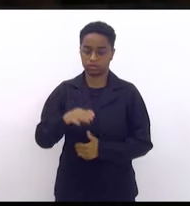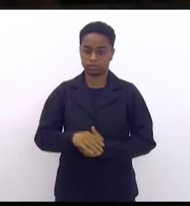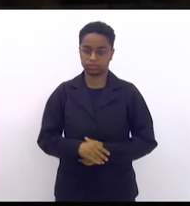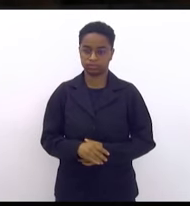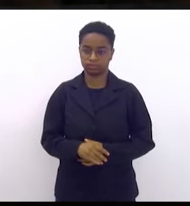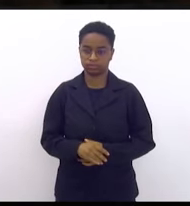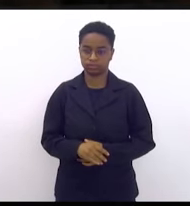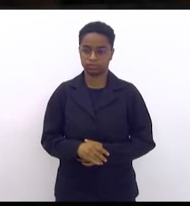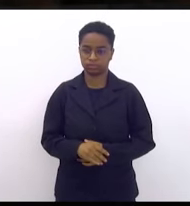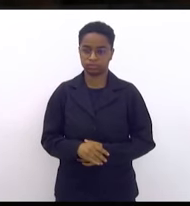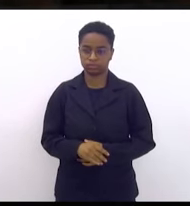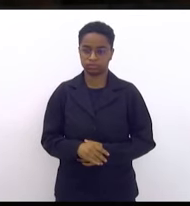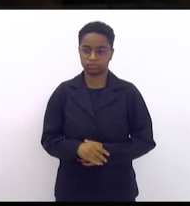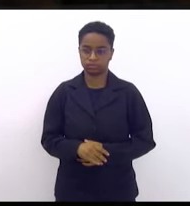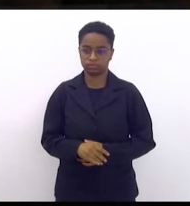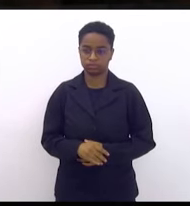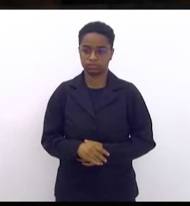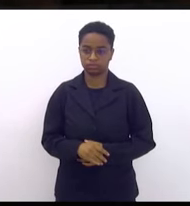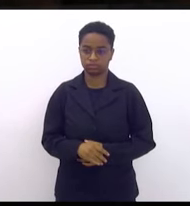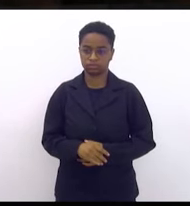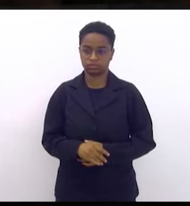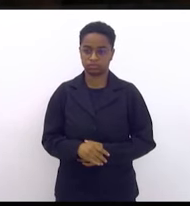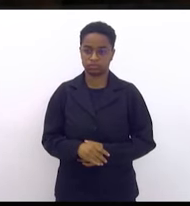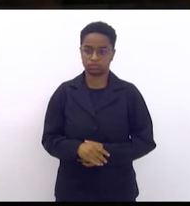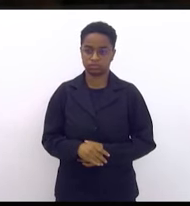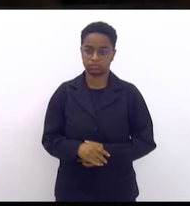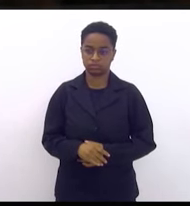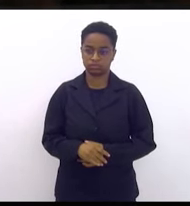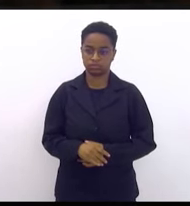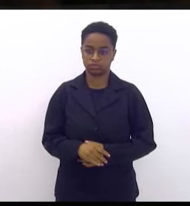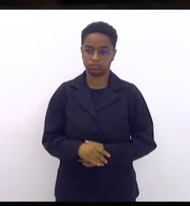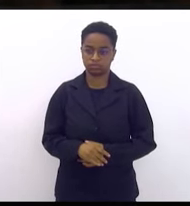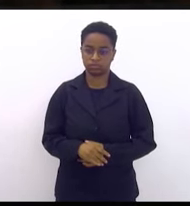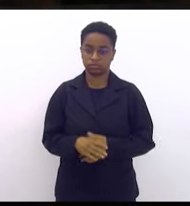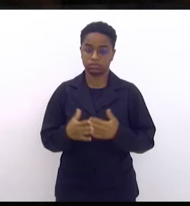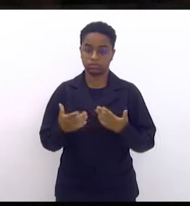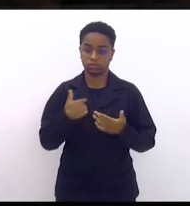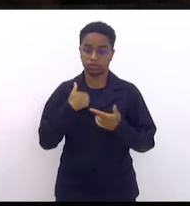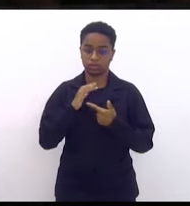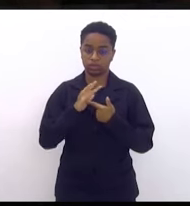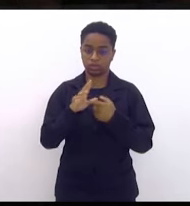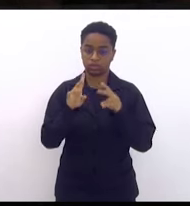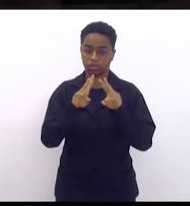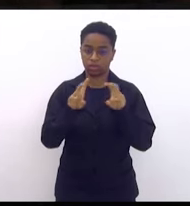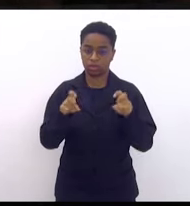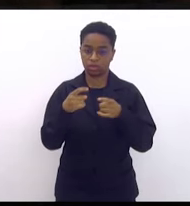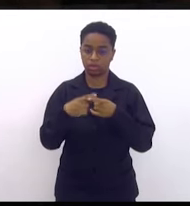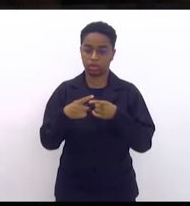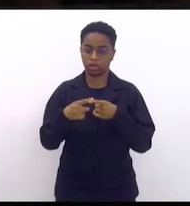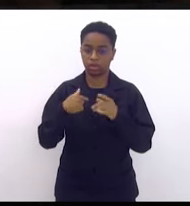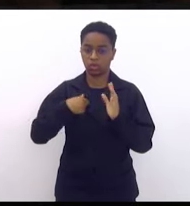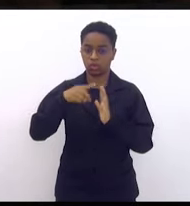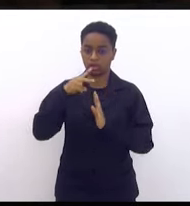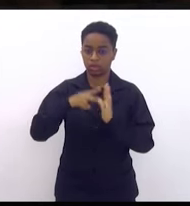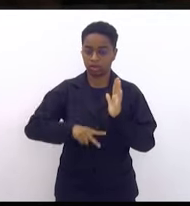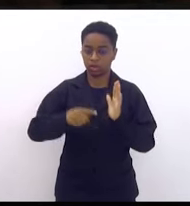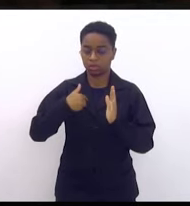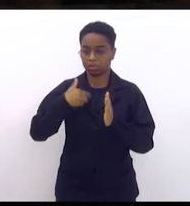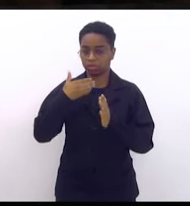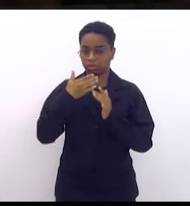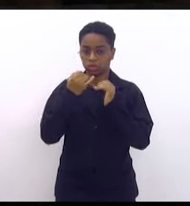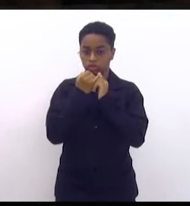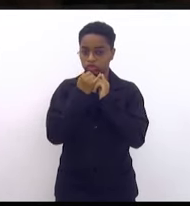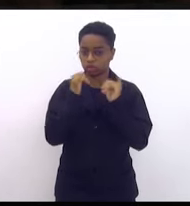Então, senhor presidente, eu quis trazer esse tema porque, quando eu li, eu fiquei